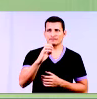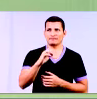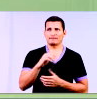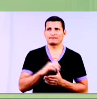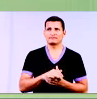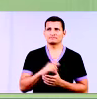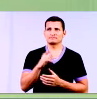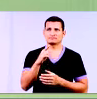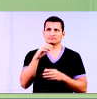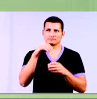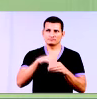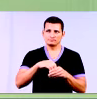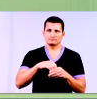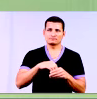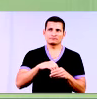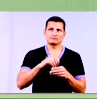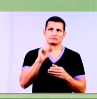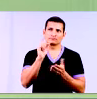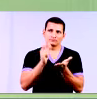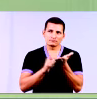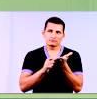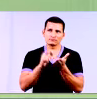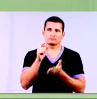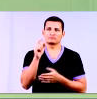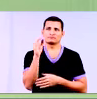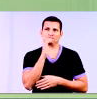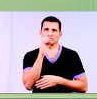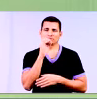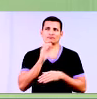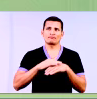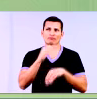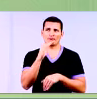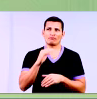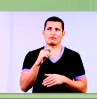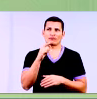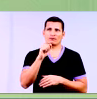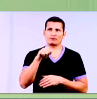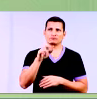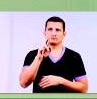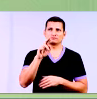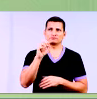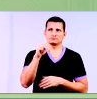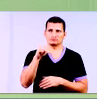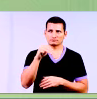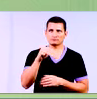instalada dentro do chip, memória de altíssima velocidade, ela é uma memória RAM,